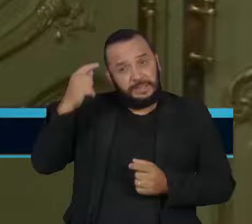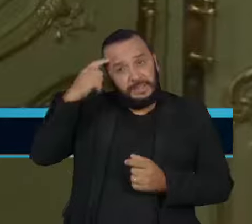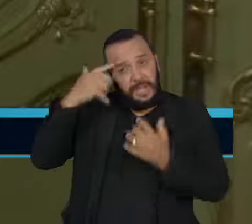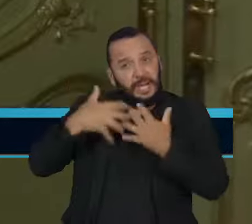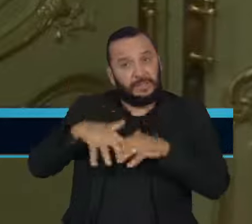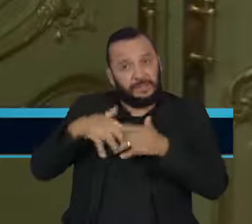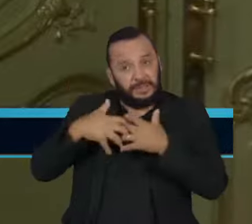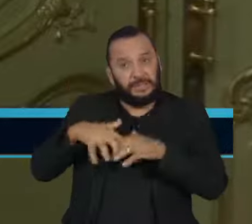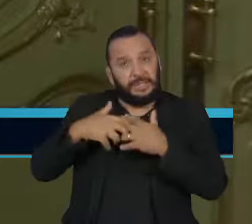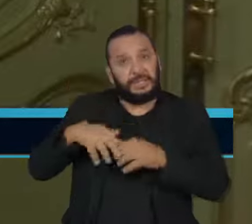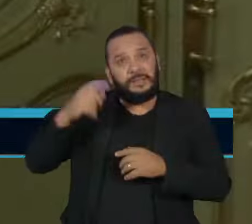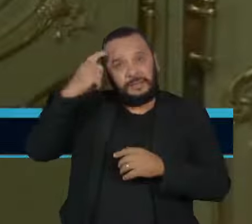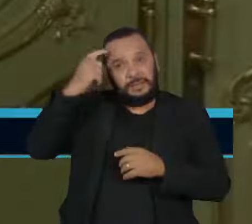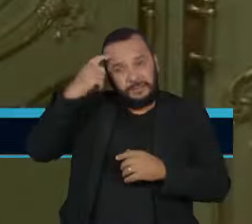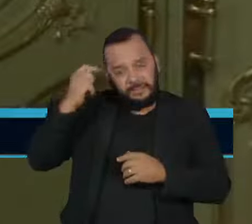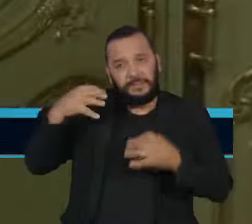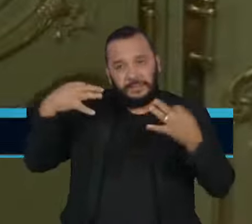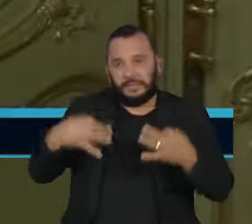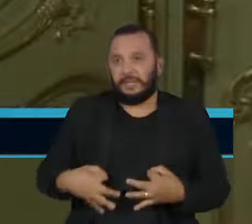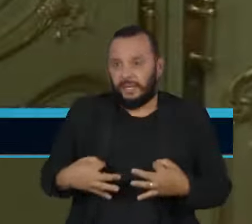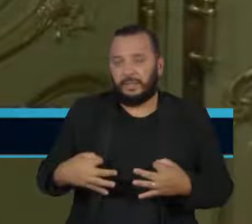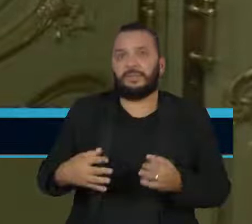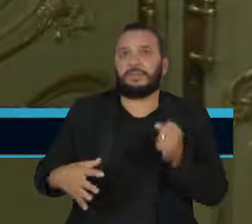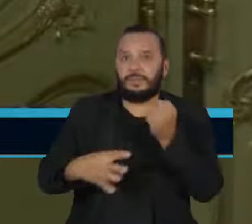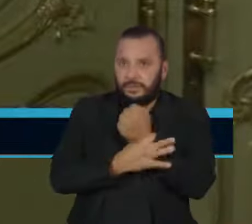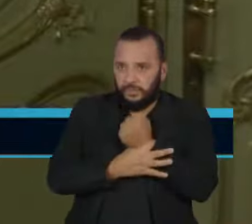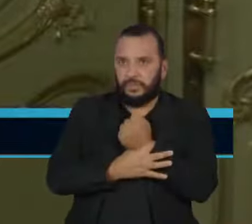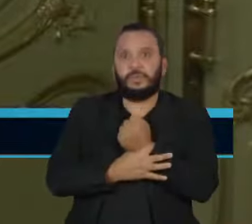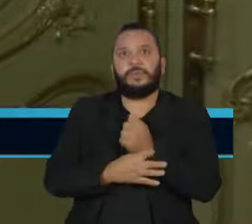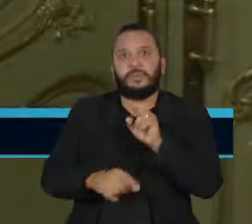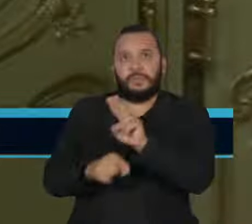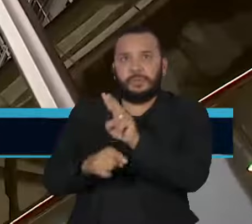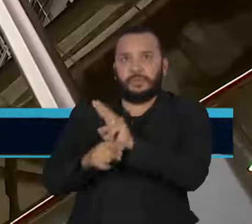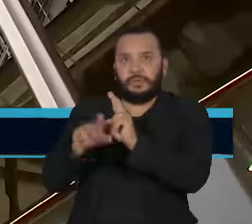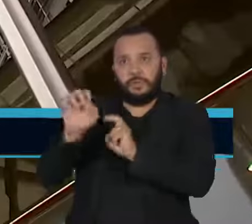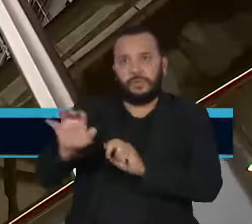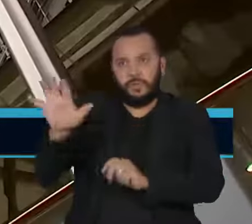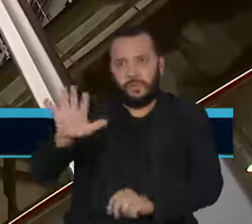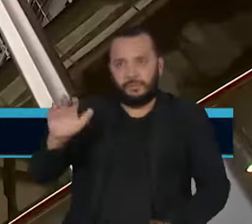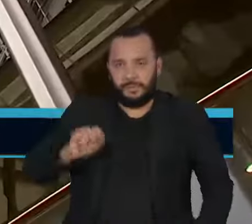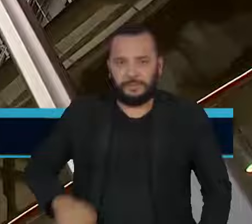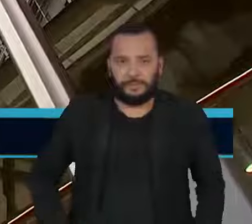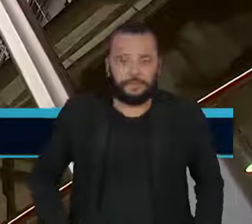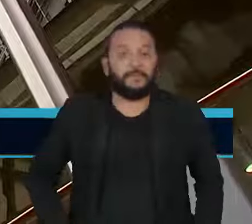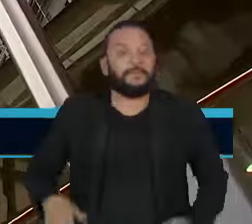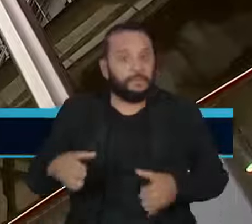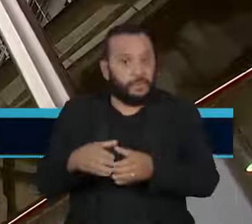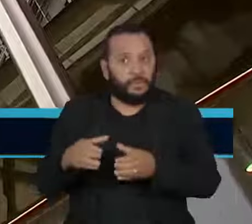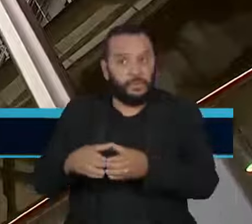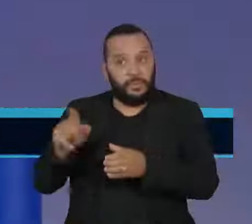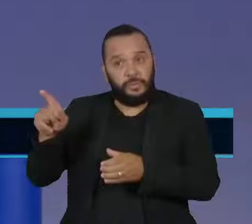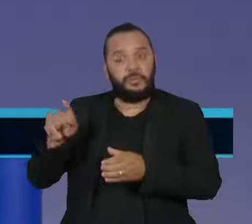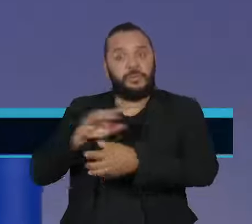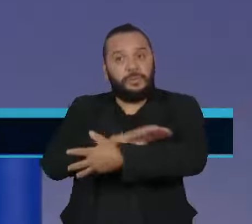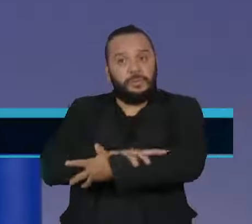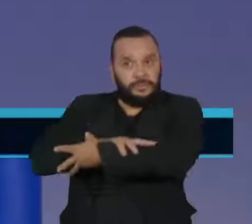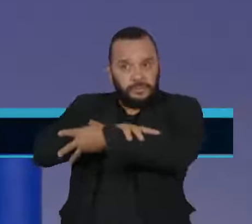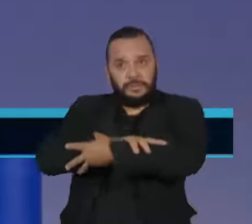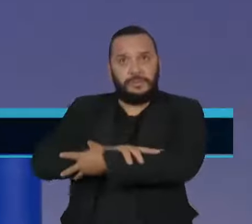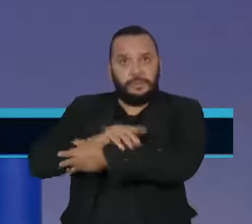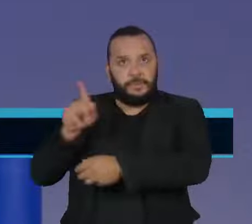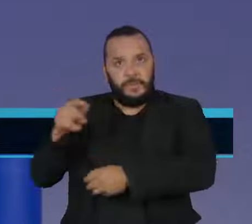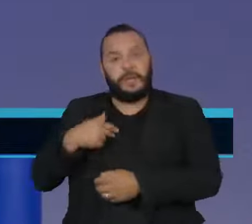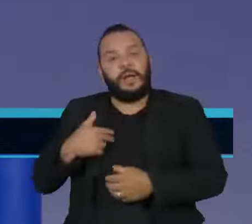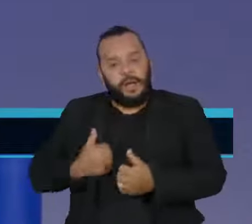para pensamentos mais racionais, mais seguros para a Europa, disse ele. A Comissão Europeia reafirmou o apoio à